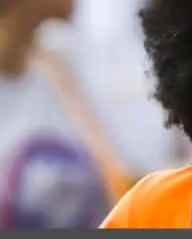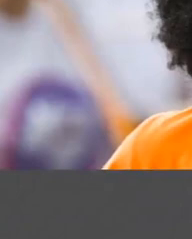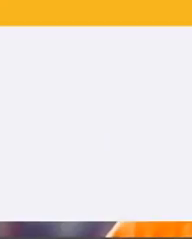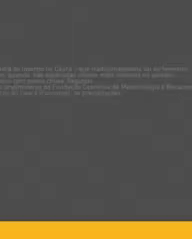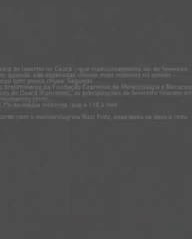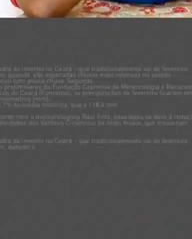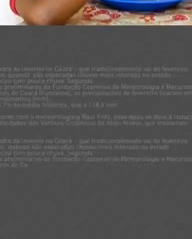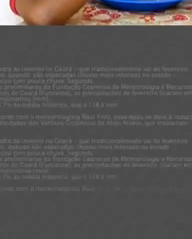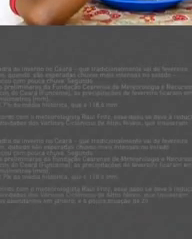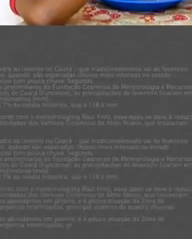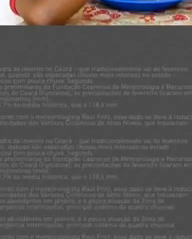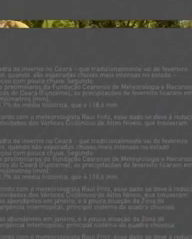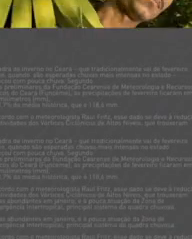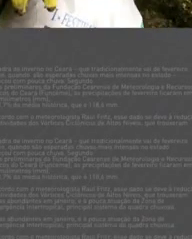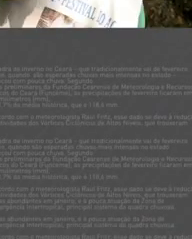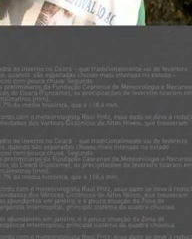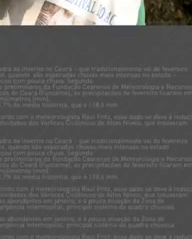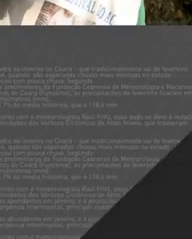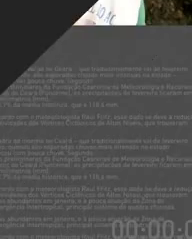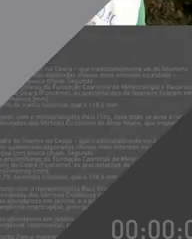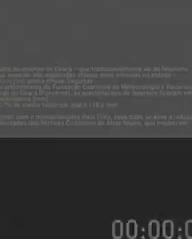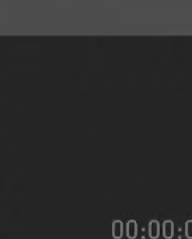Federal i